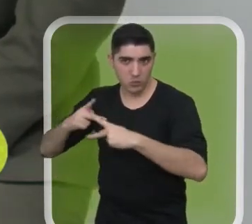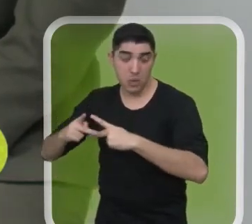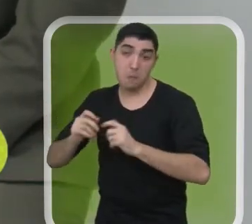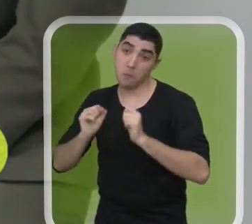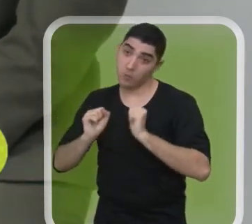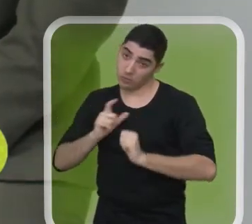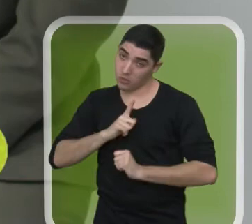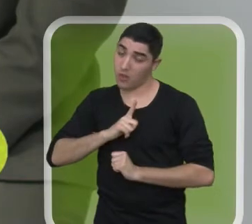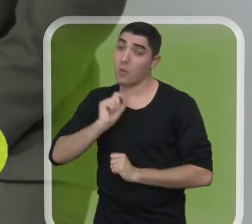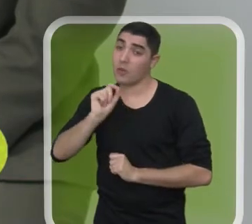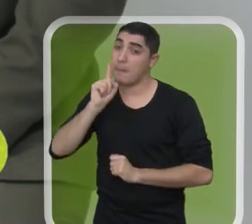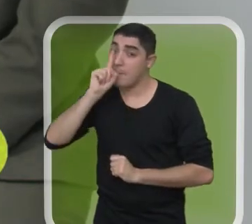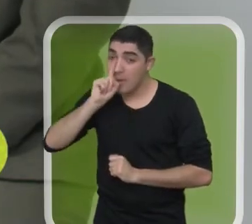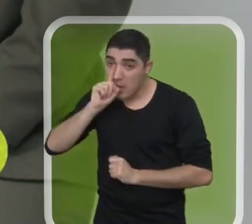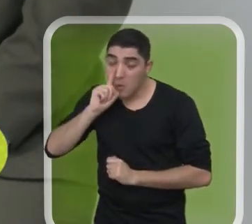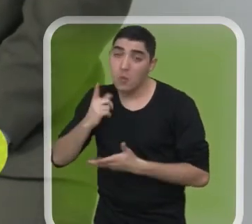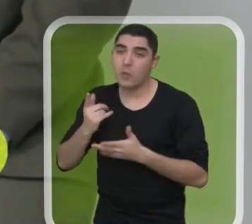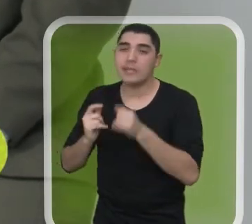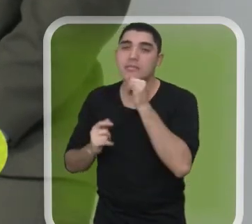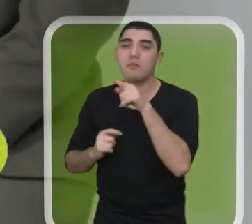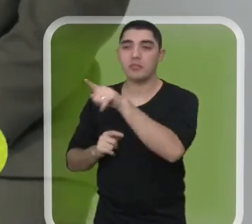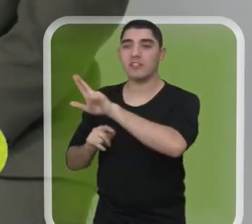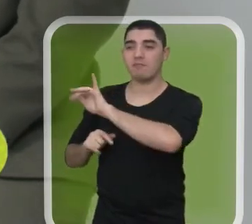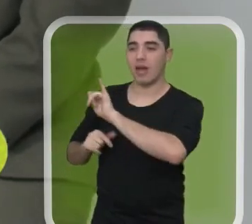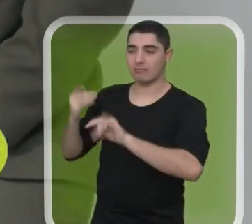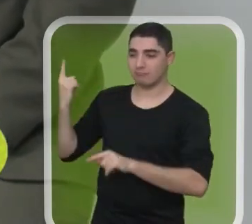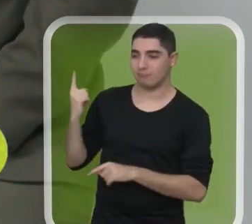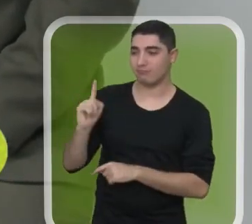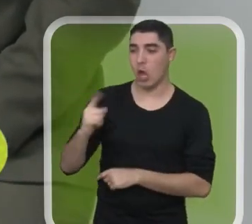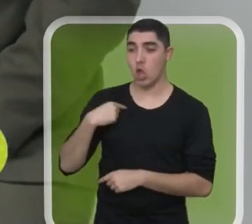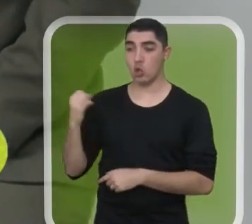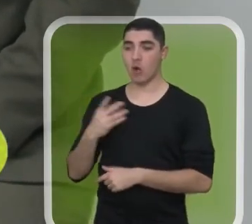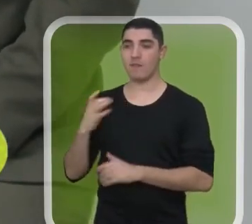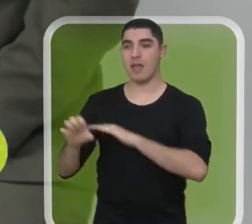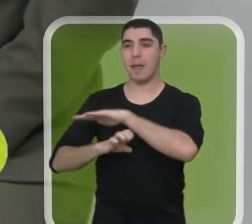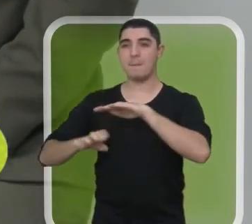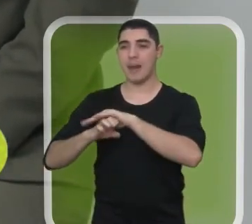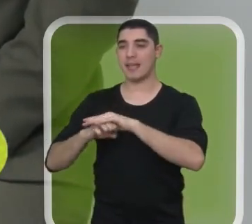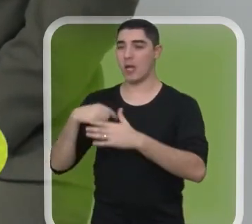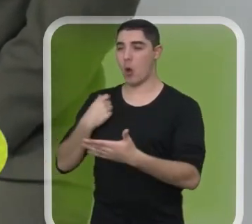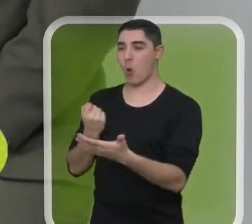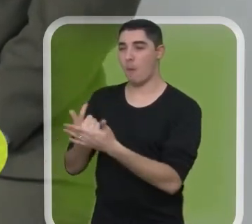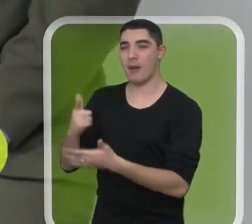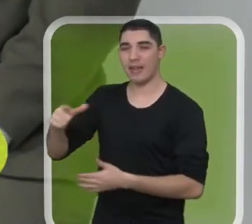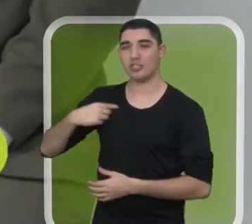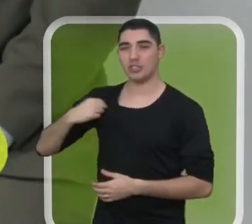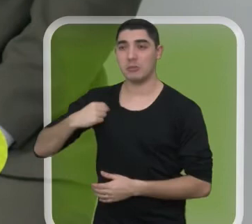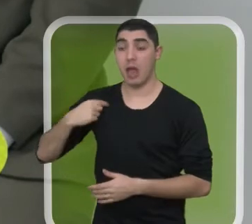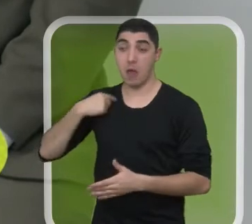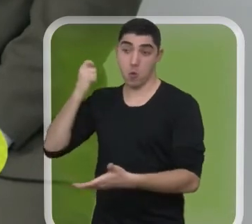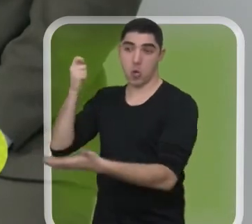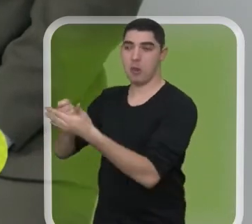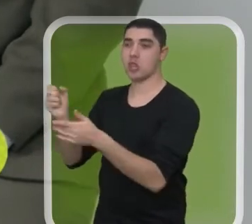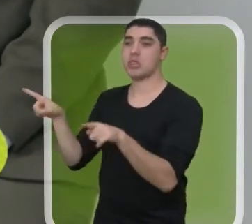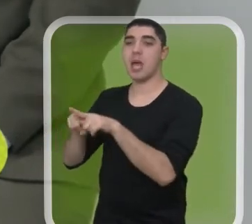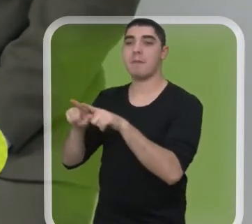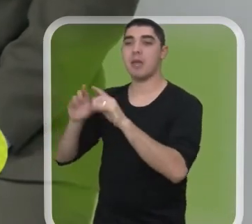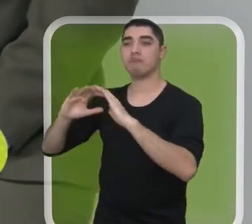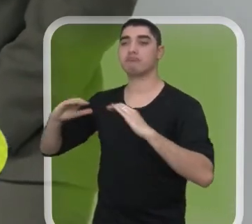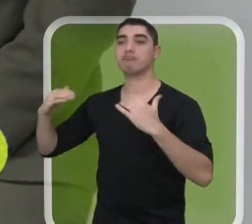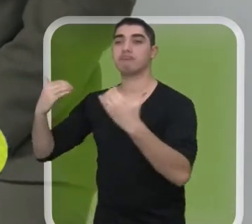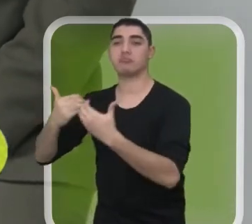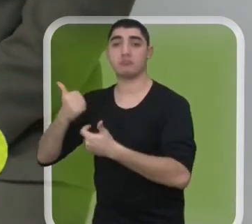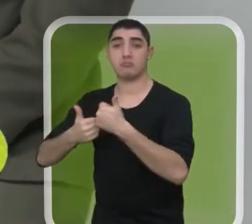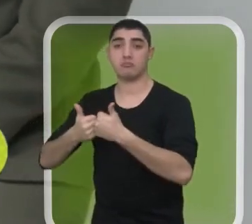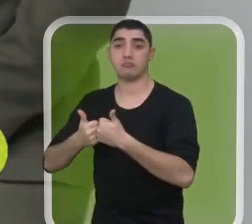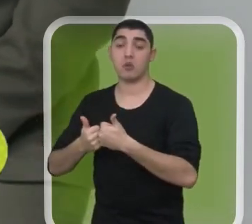eu. Você vai administrar amanhã o São José. Você pegou a SAF pelo São José. Eu peguei o estádio Martins Pereira. Não, para você jogar lá, eu quero tantos R$1.000